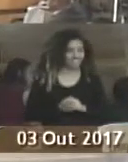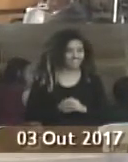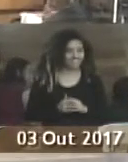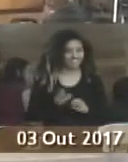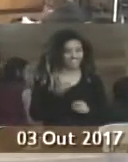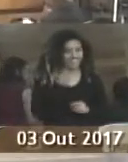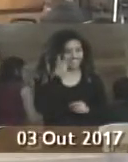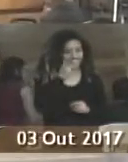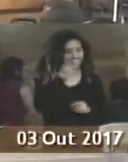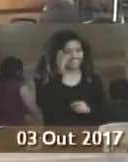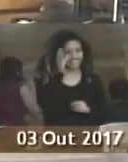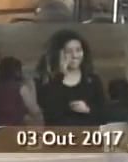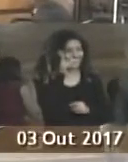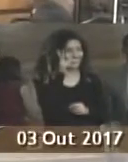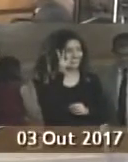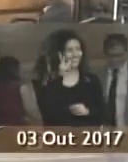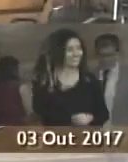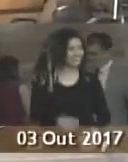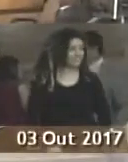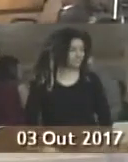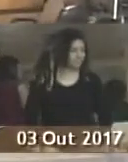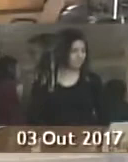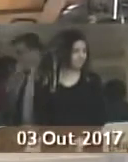Com a palavra, vereadora Luciana Valverde.